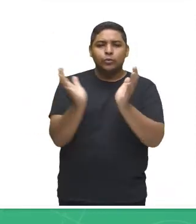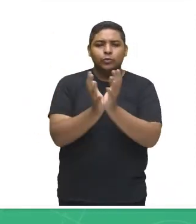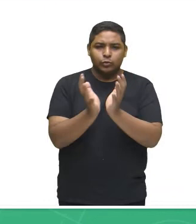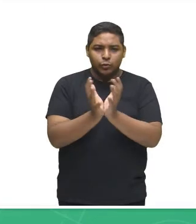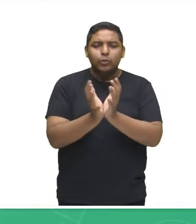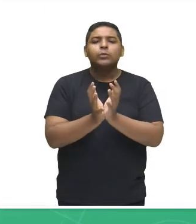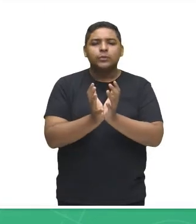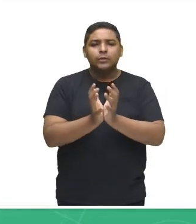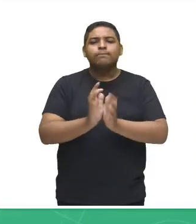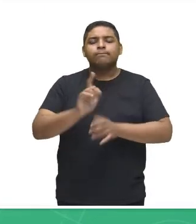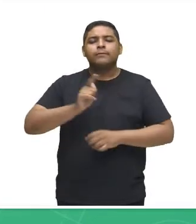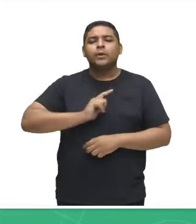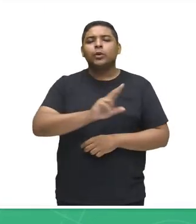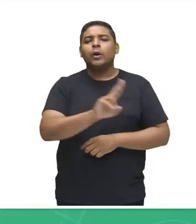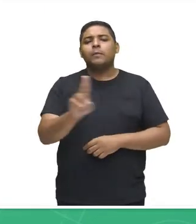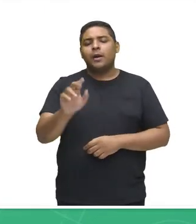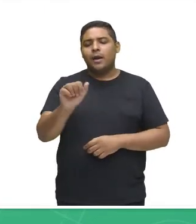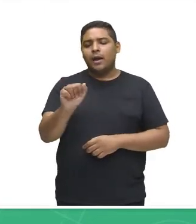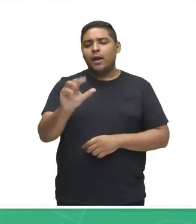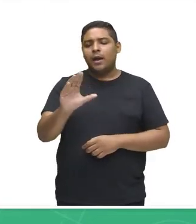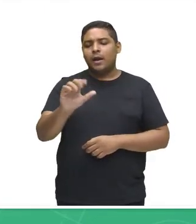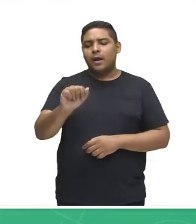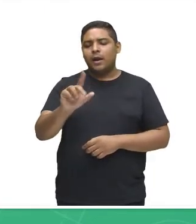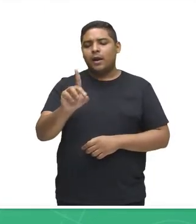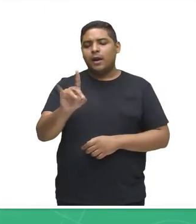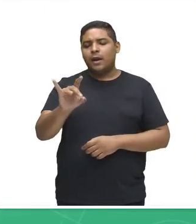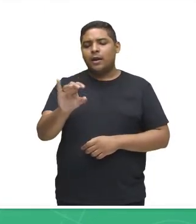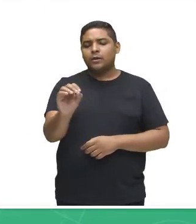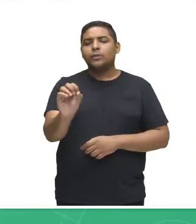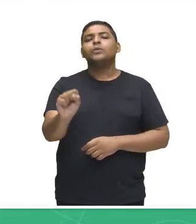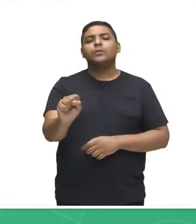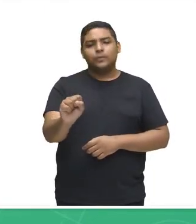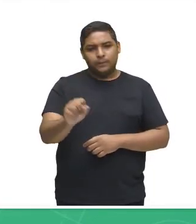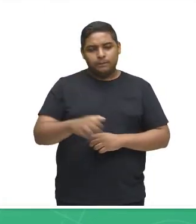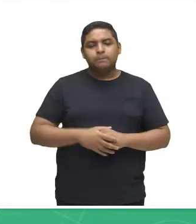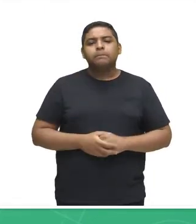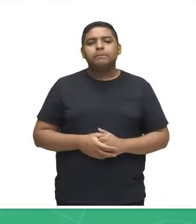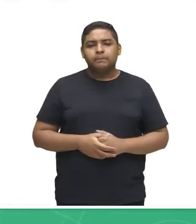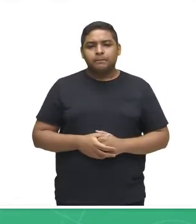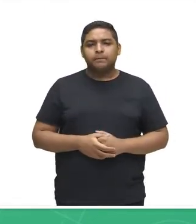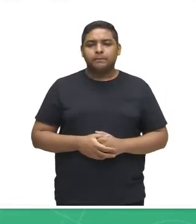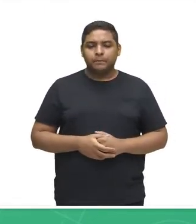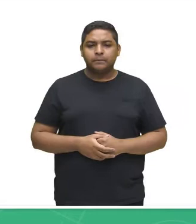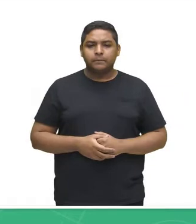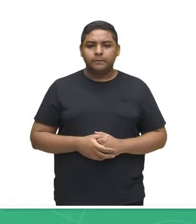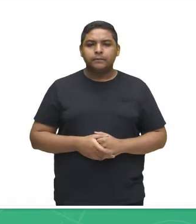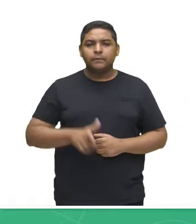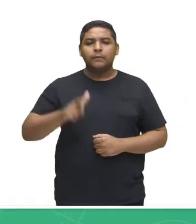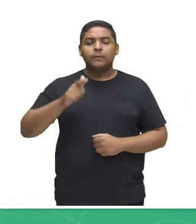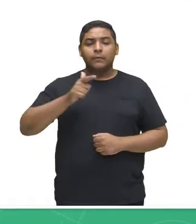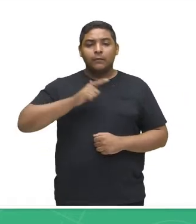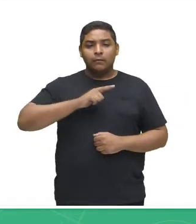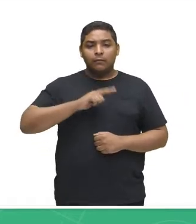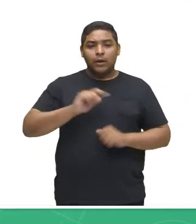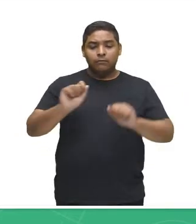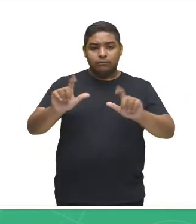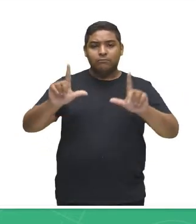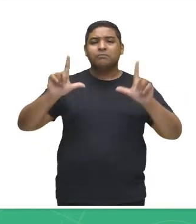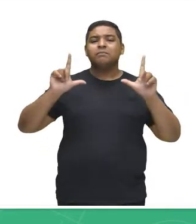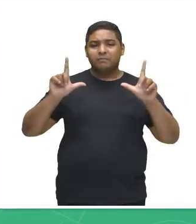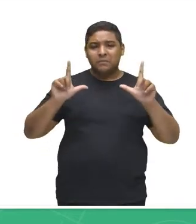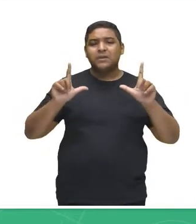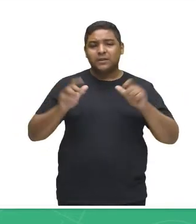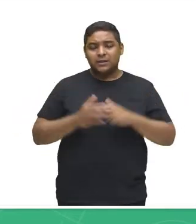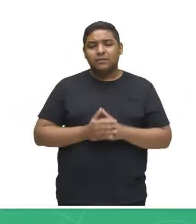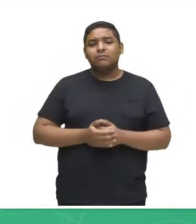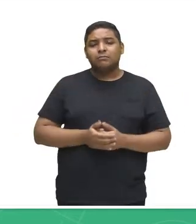acádios, finalmente. Então, os acádios, eles vão começar a aparecer aí, eles vão vir de uma outra região